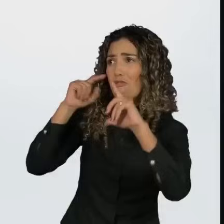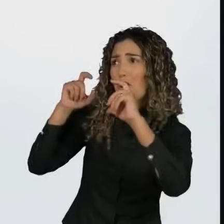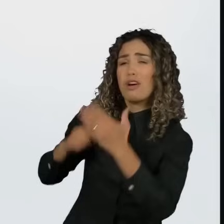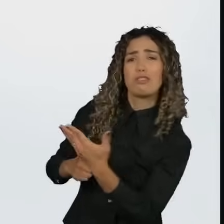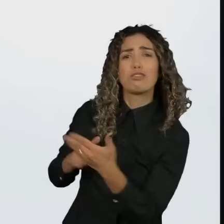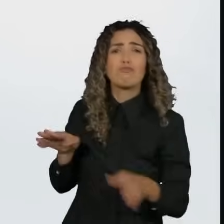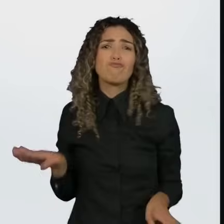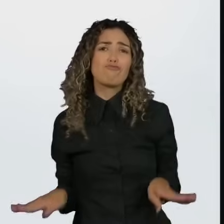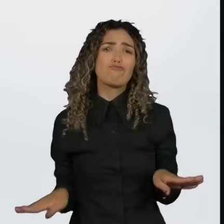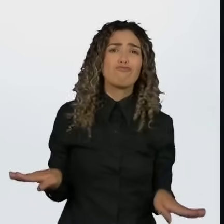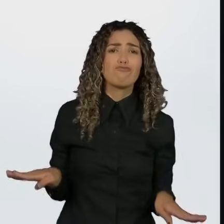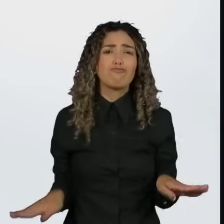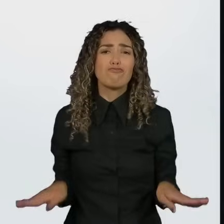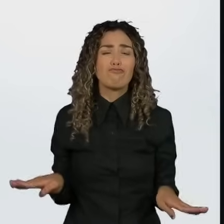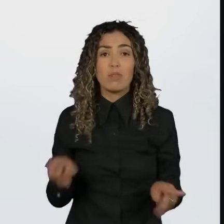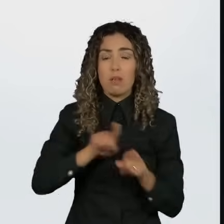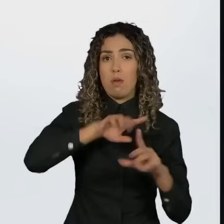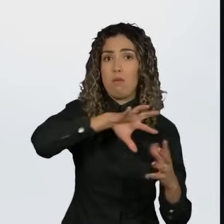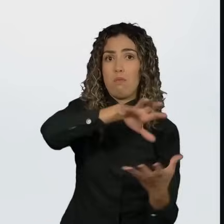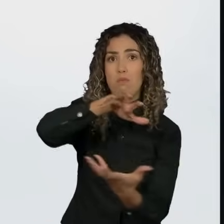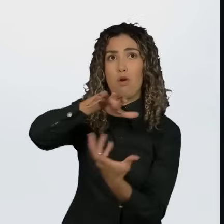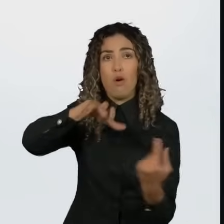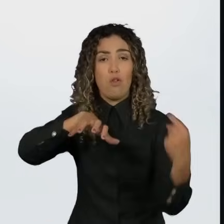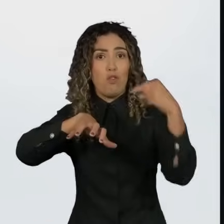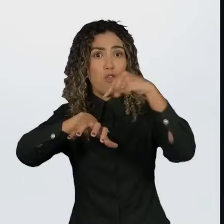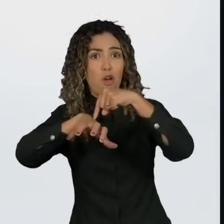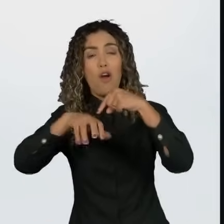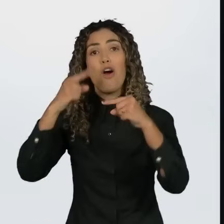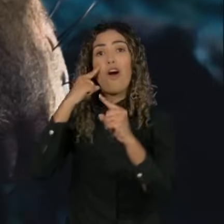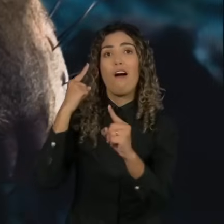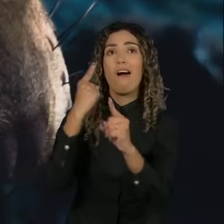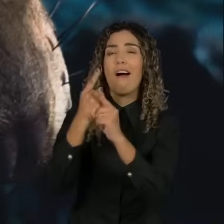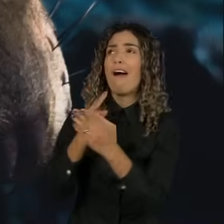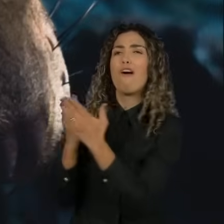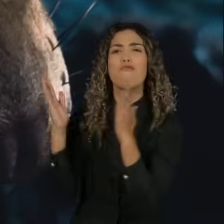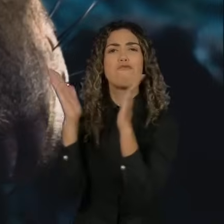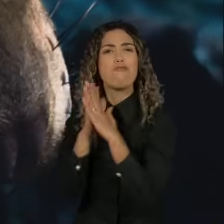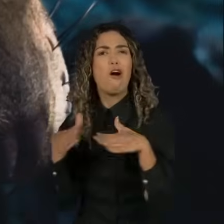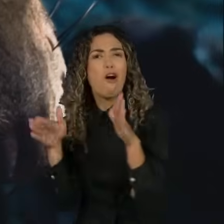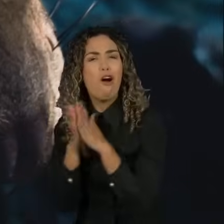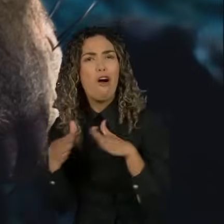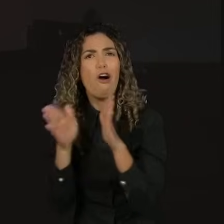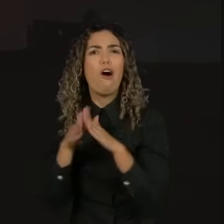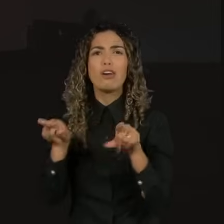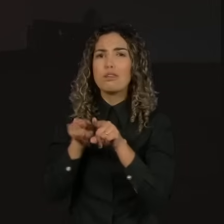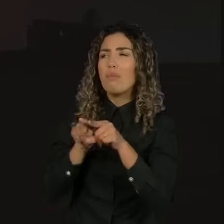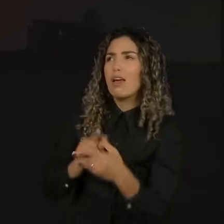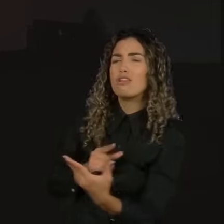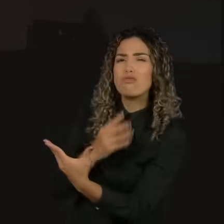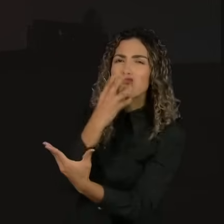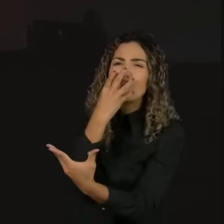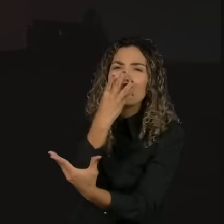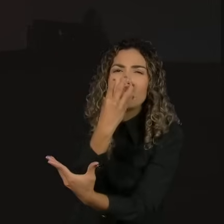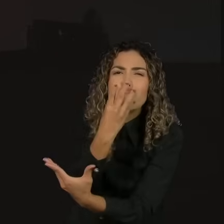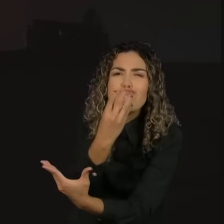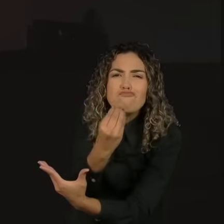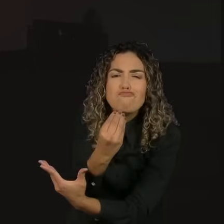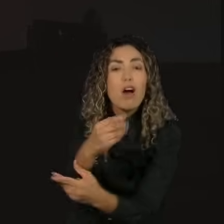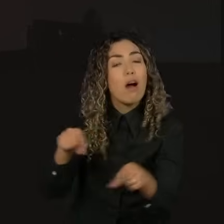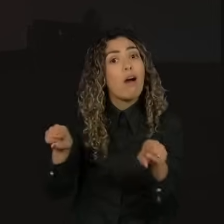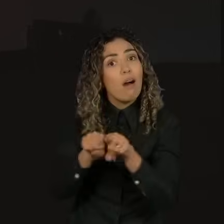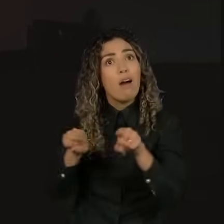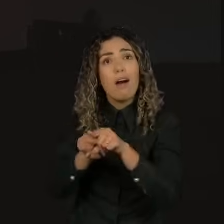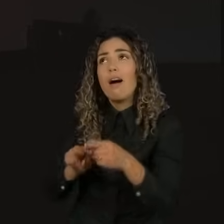pinguins. Na região do Polo Norte, o Ártico, com focas e leões marinhos. E até o